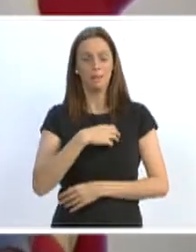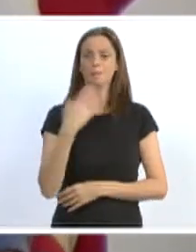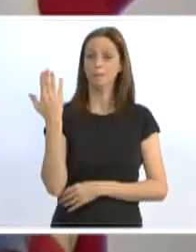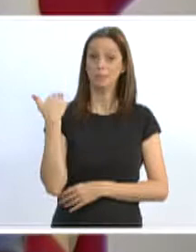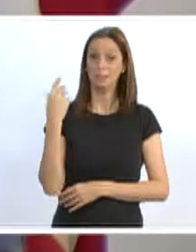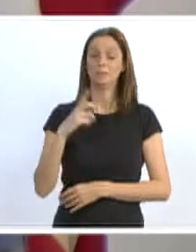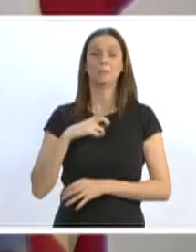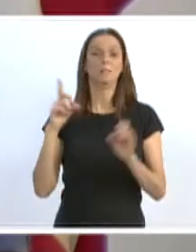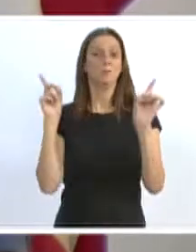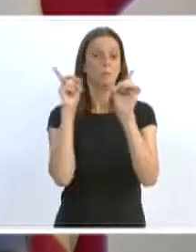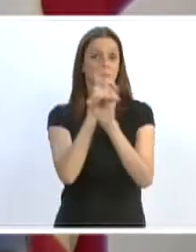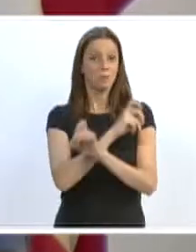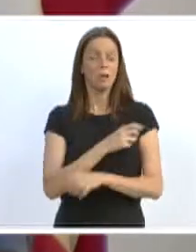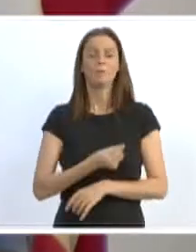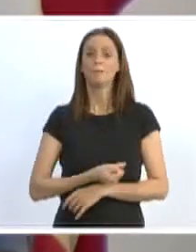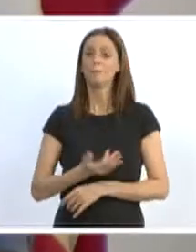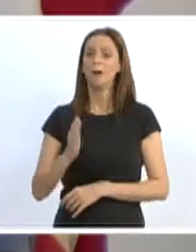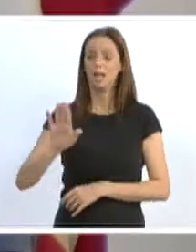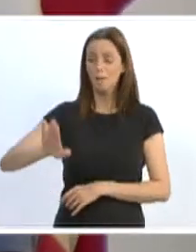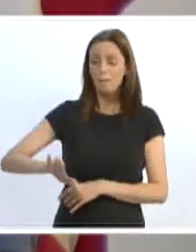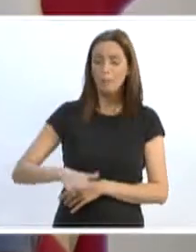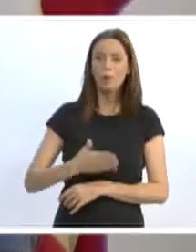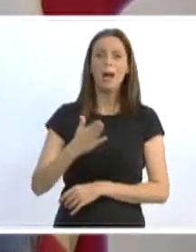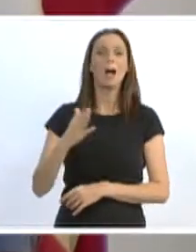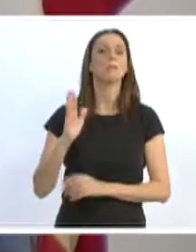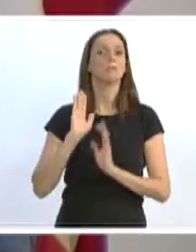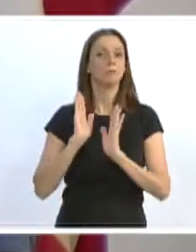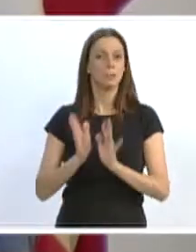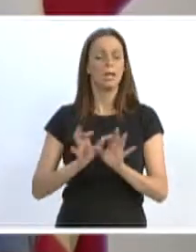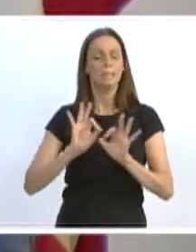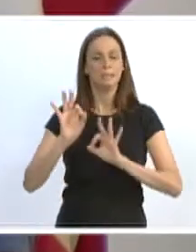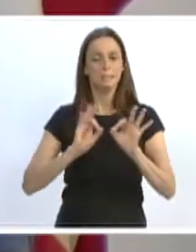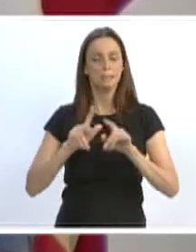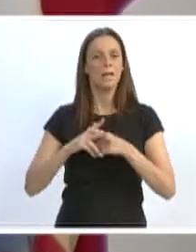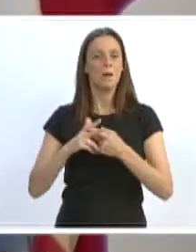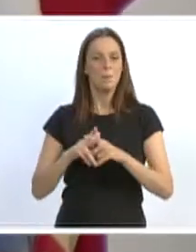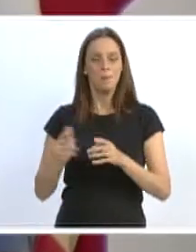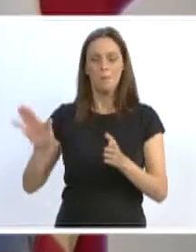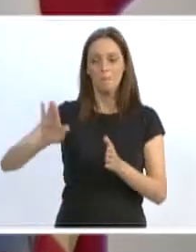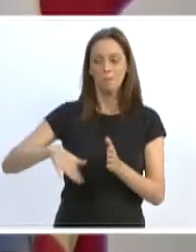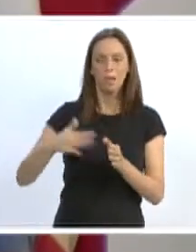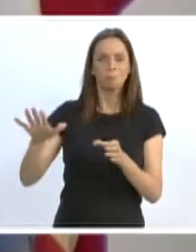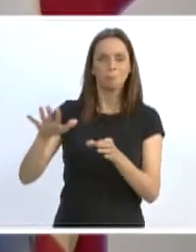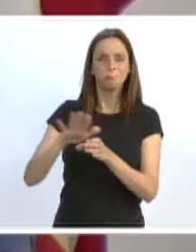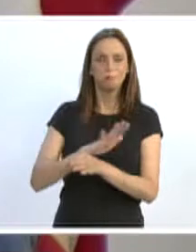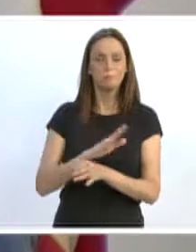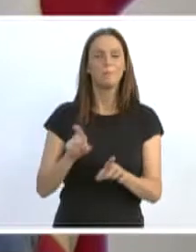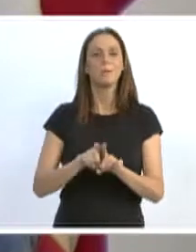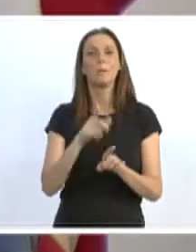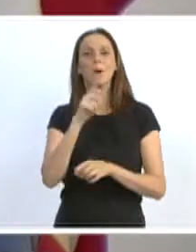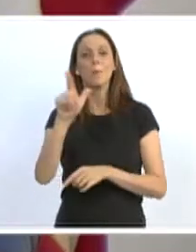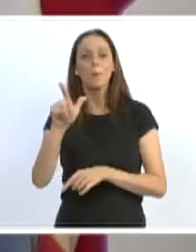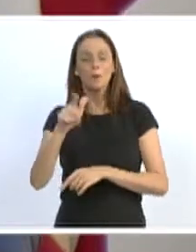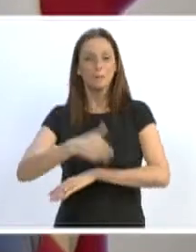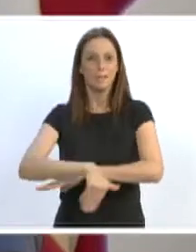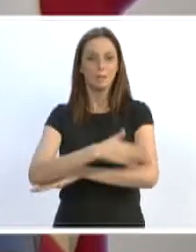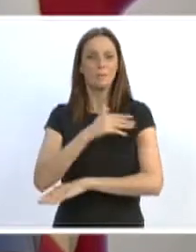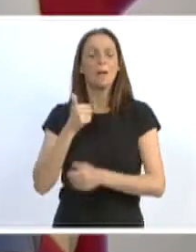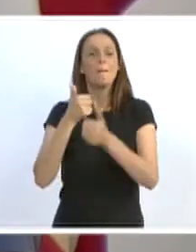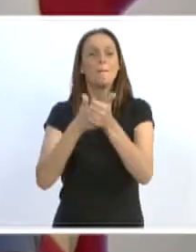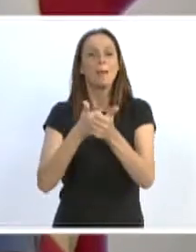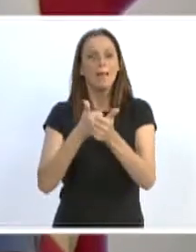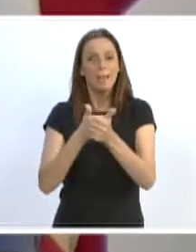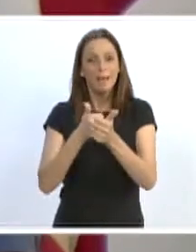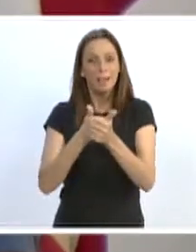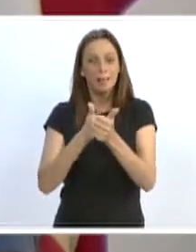dificuldades ele com vários buracos não diferente a marechal rondon que dá acesso à linha antiga saturno parada um mais de